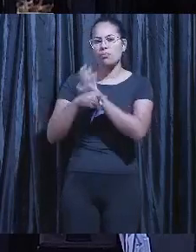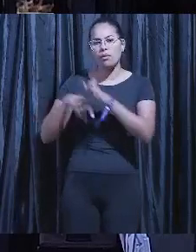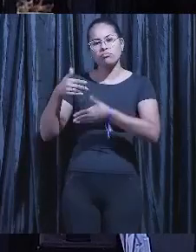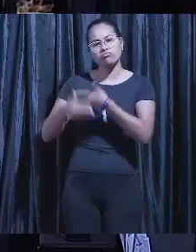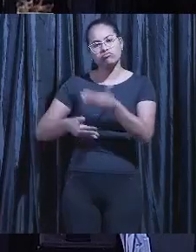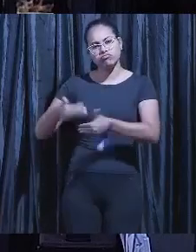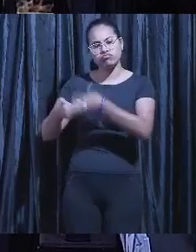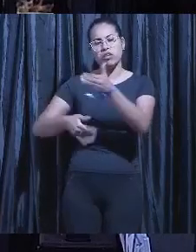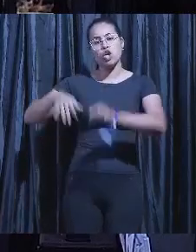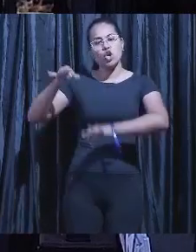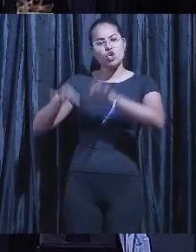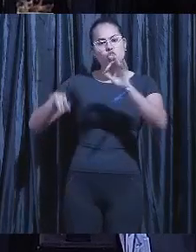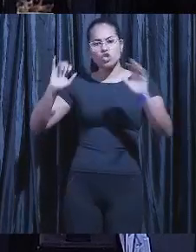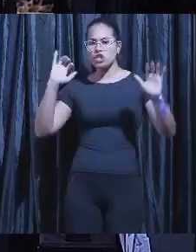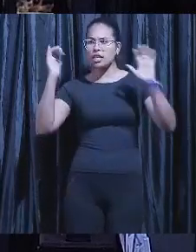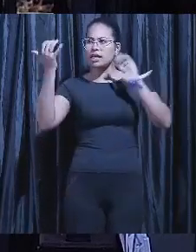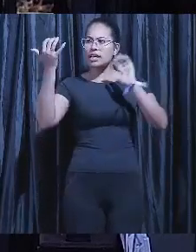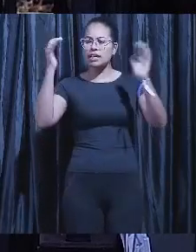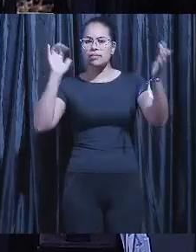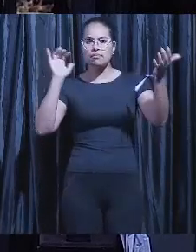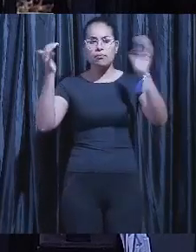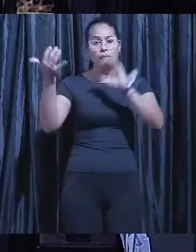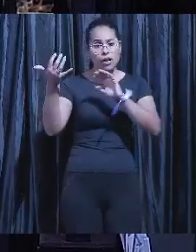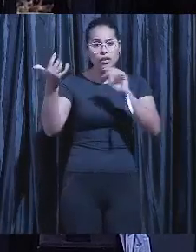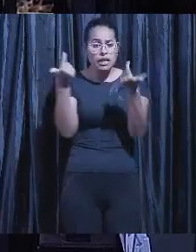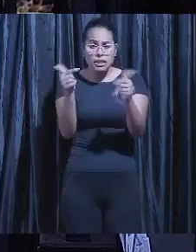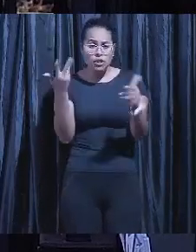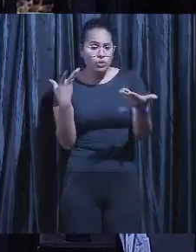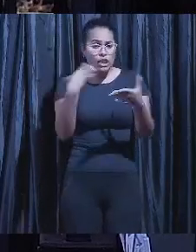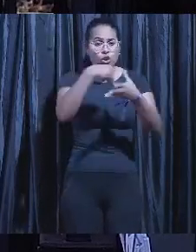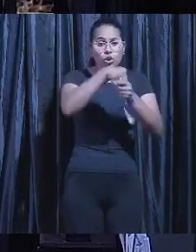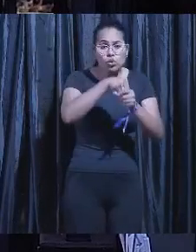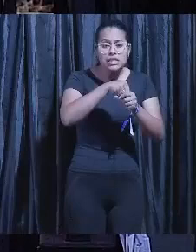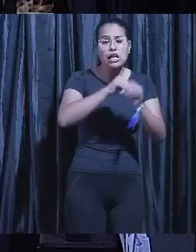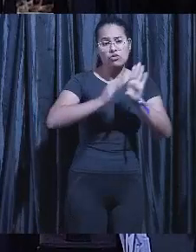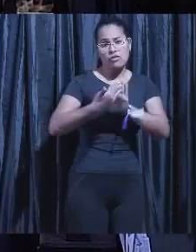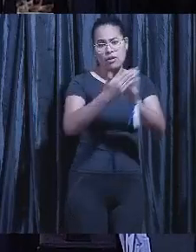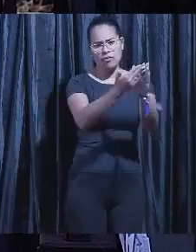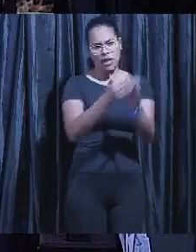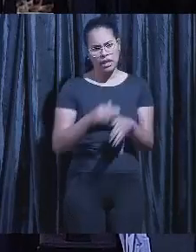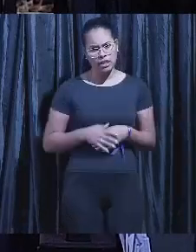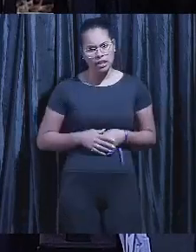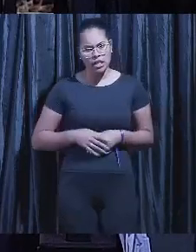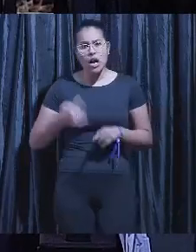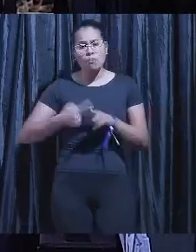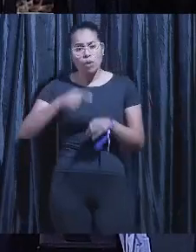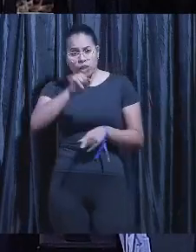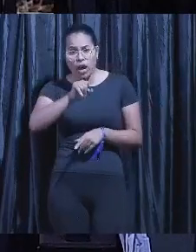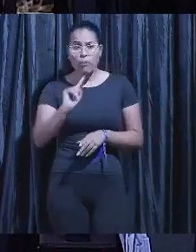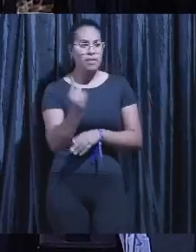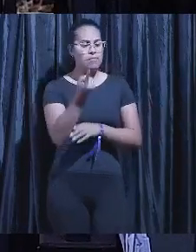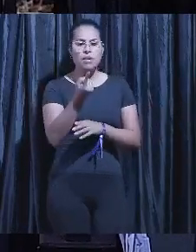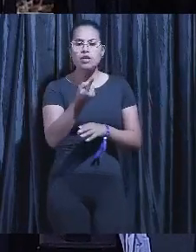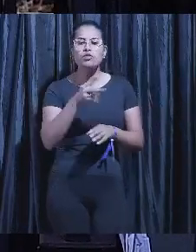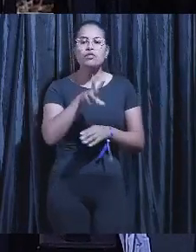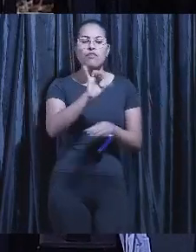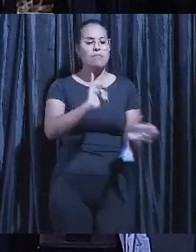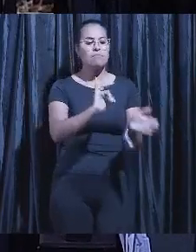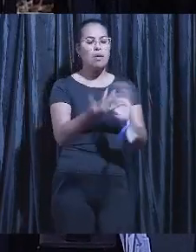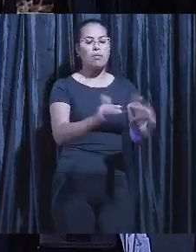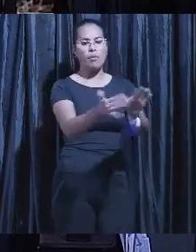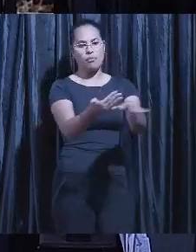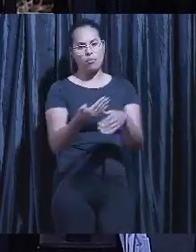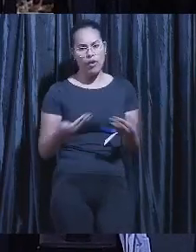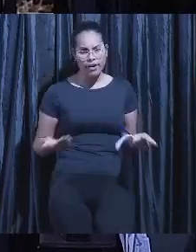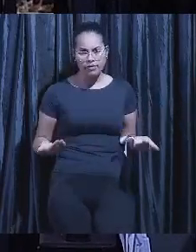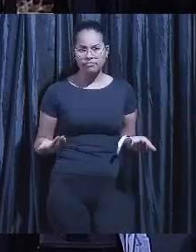de justiça climática que não inclua esses territórios, porque são os primeiros que vão morrer, não tenha dúvida disso. Então, assim,